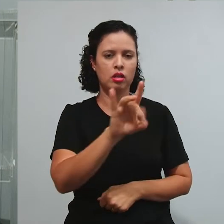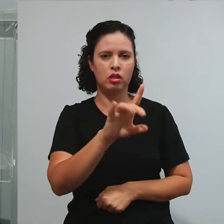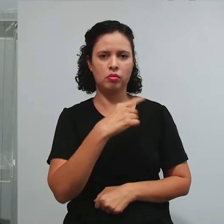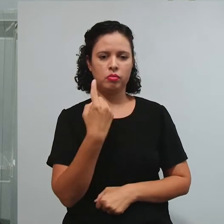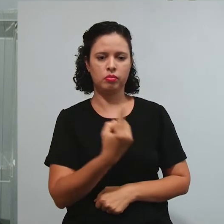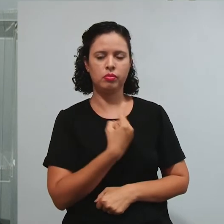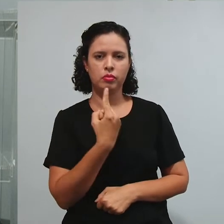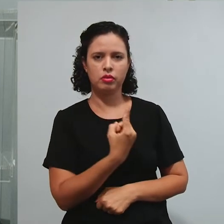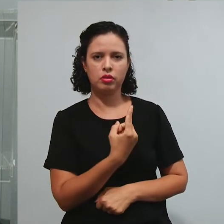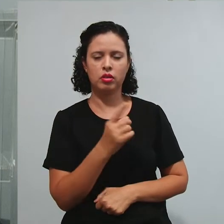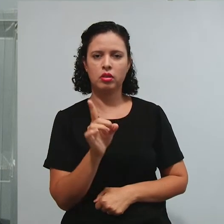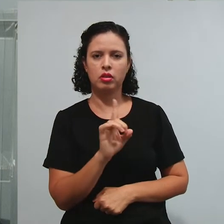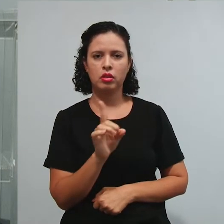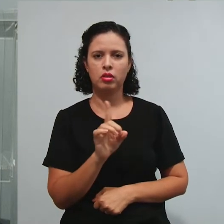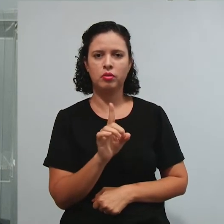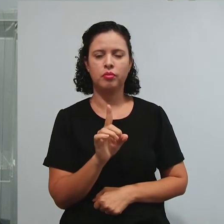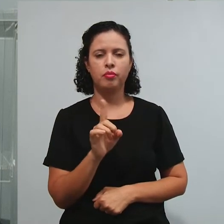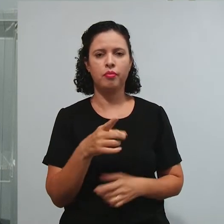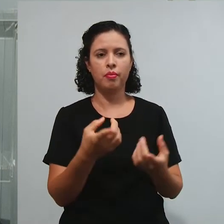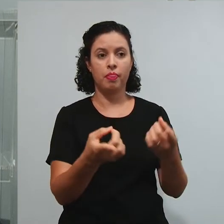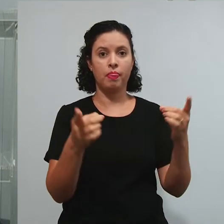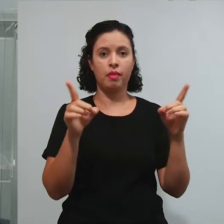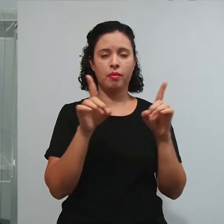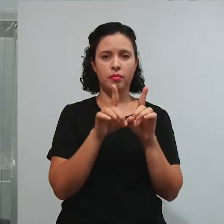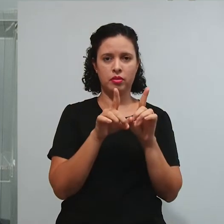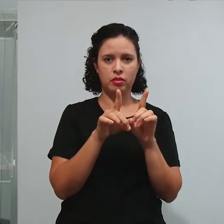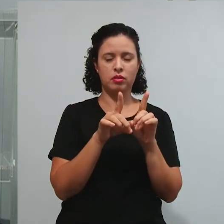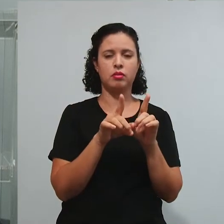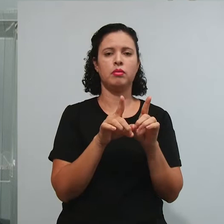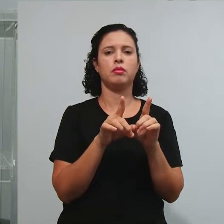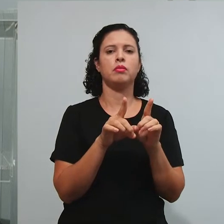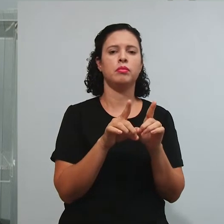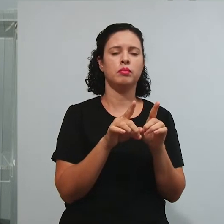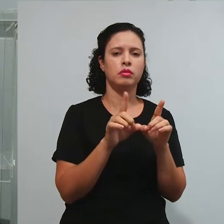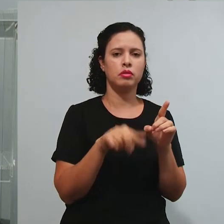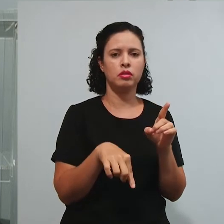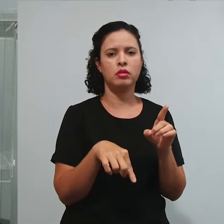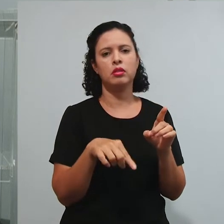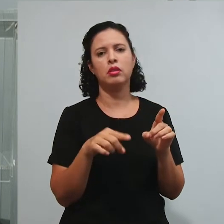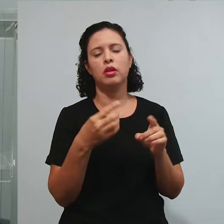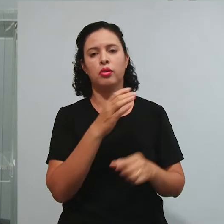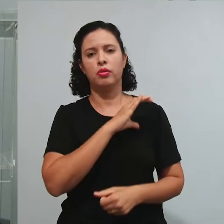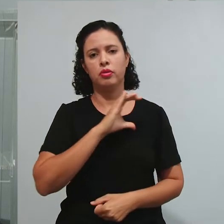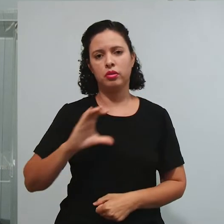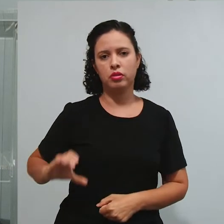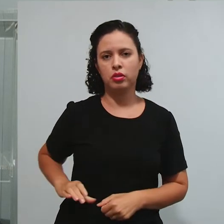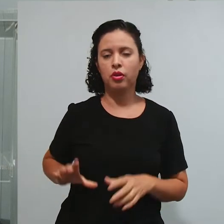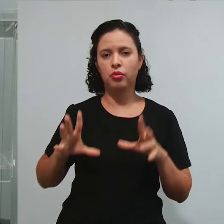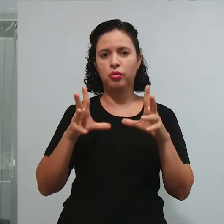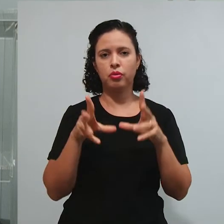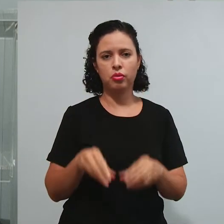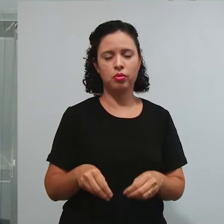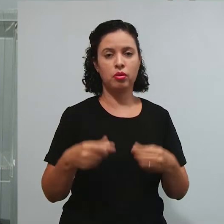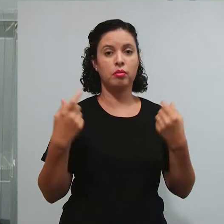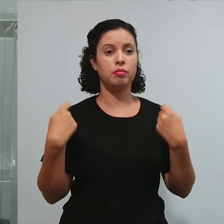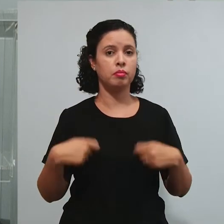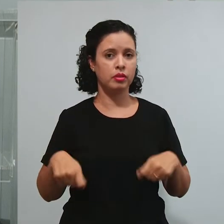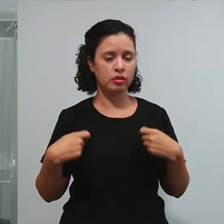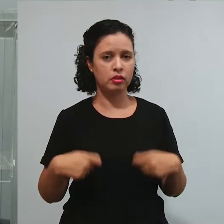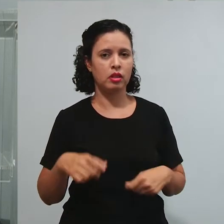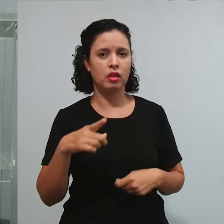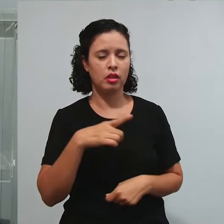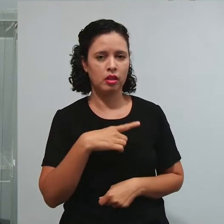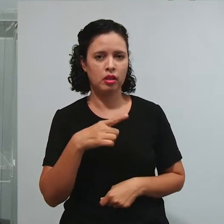ilha. Não, esses departamentos e essas seções, essas coordenações todas, precisam ter